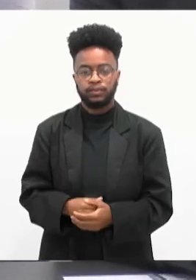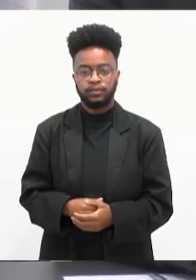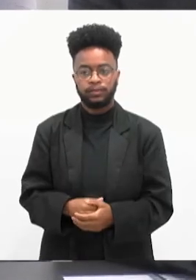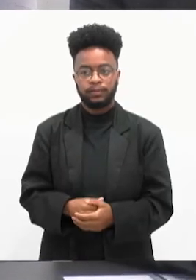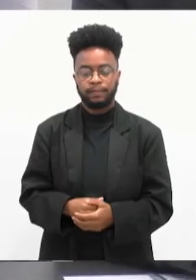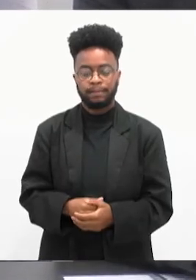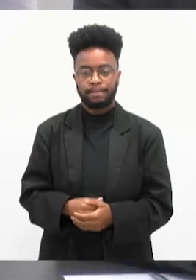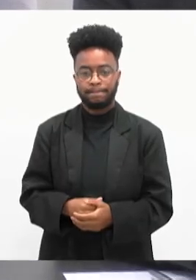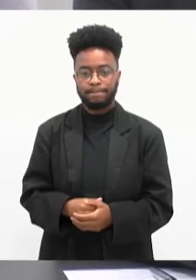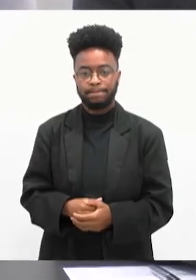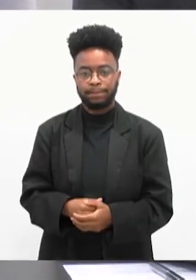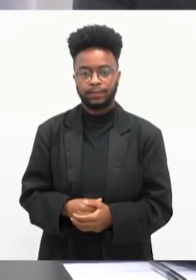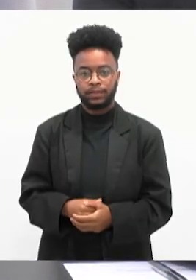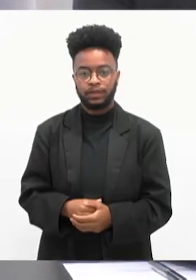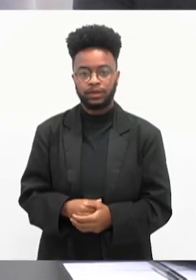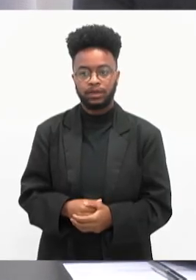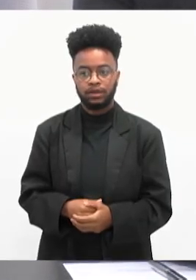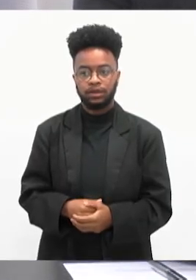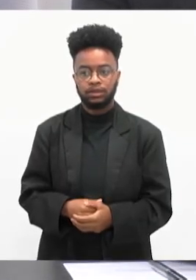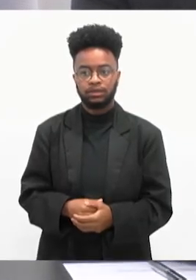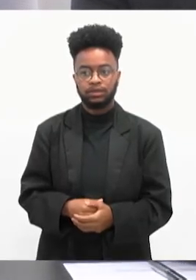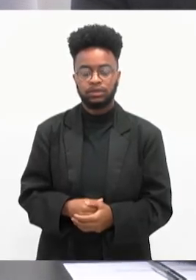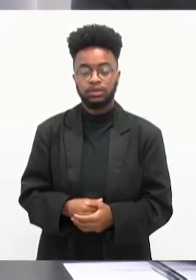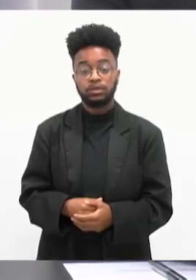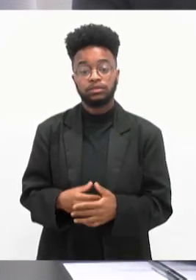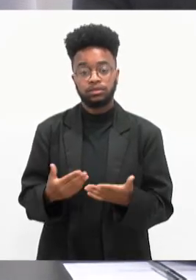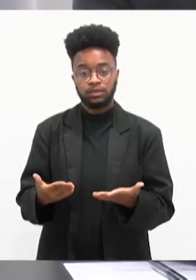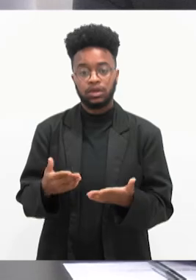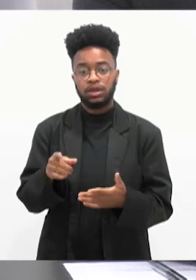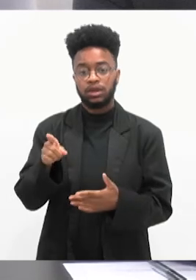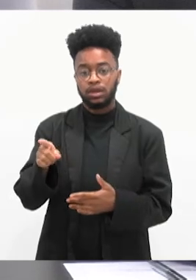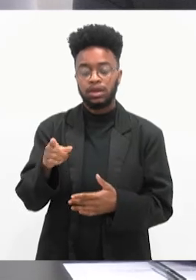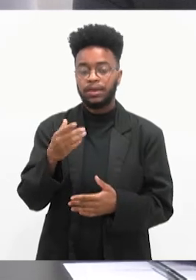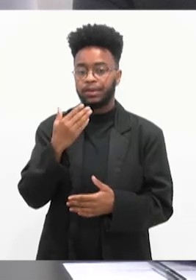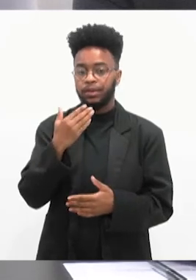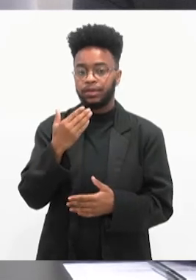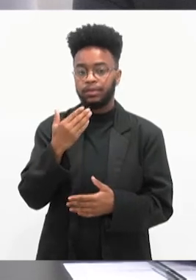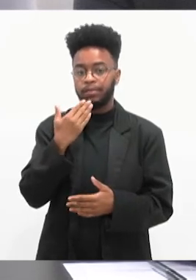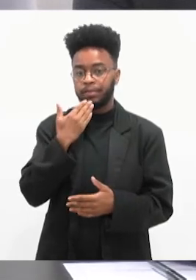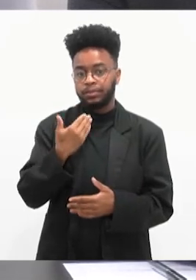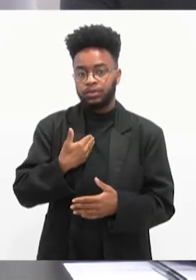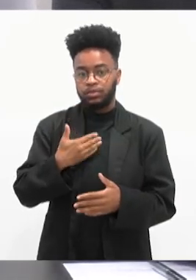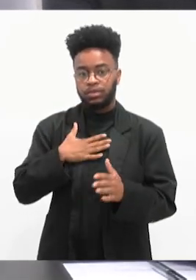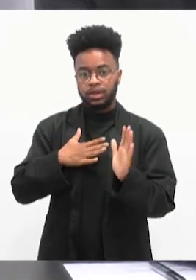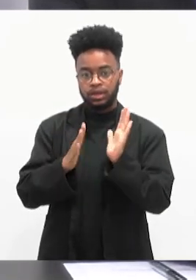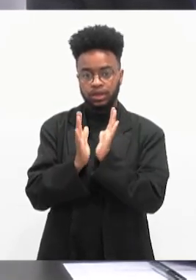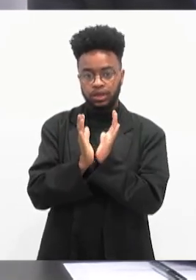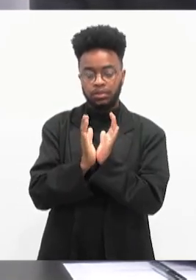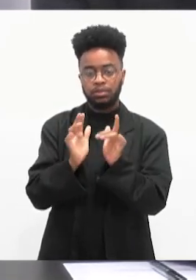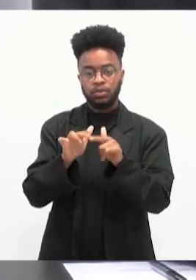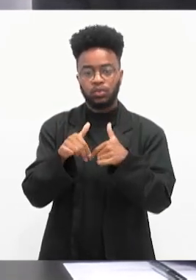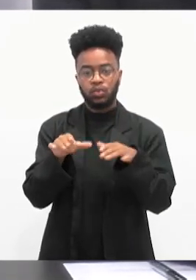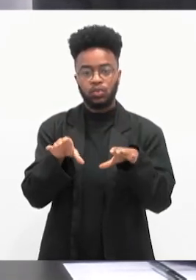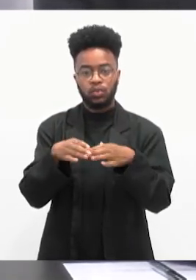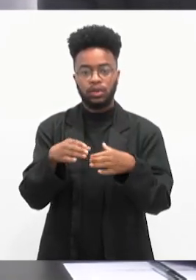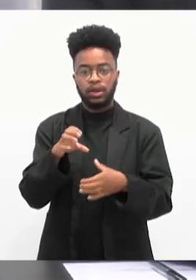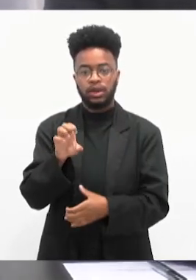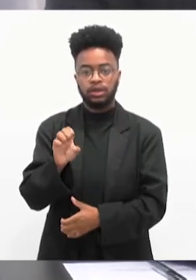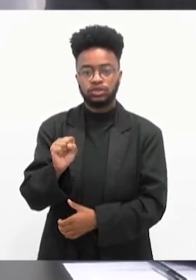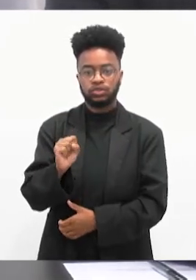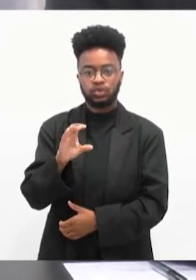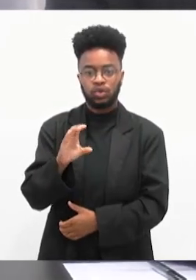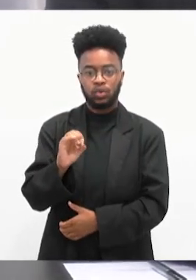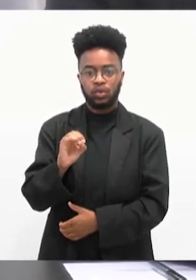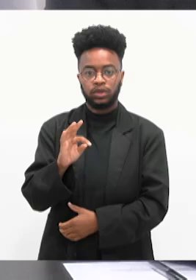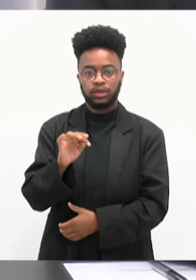audiência pública ela foi solicitada, inclusive, ao meu gabinete, por conta dos escoteiros do Brasil, porque uma